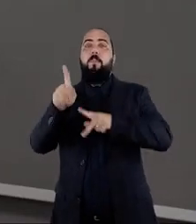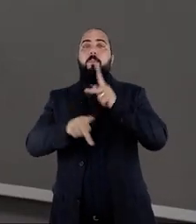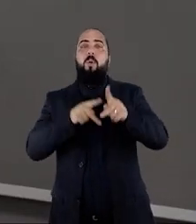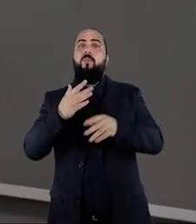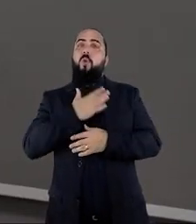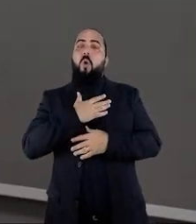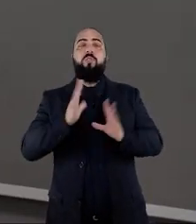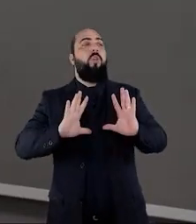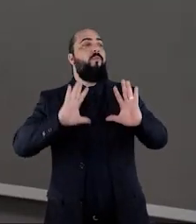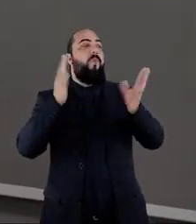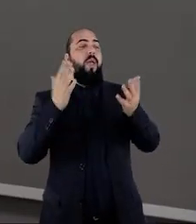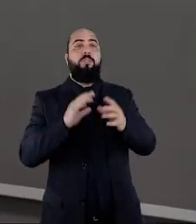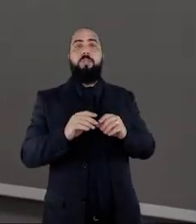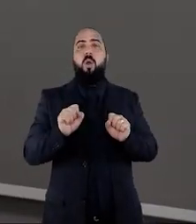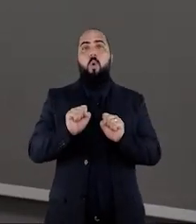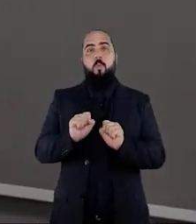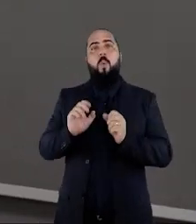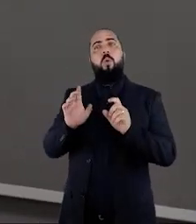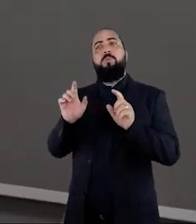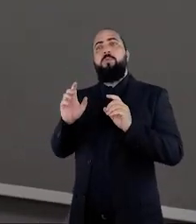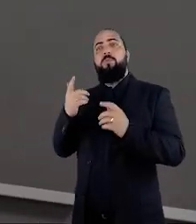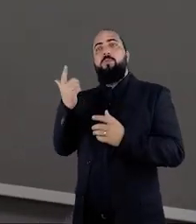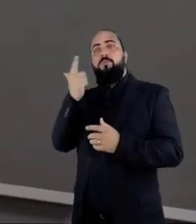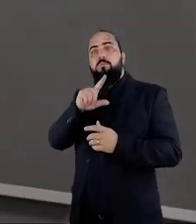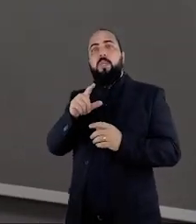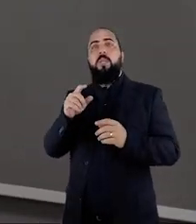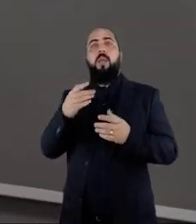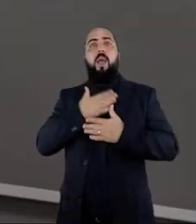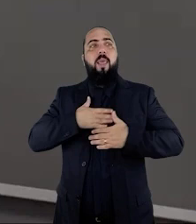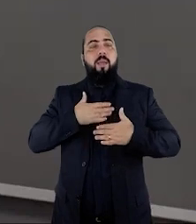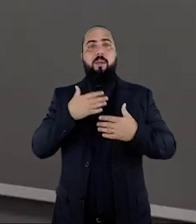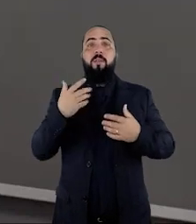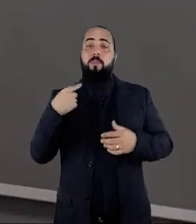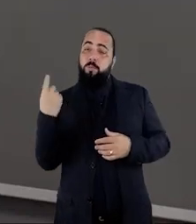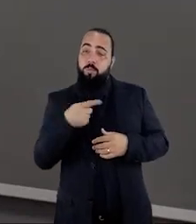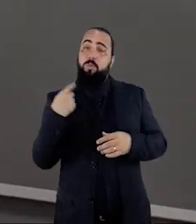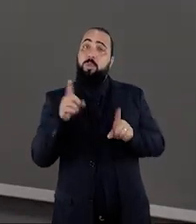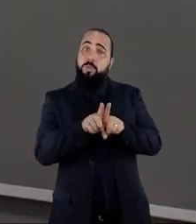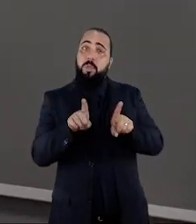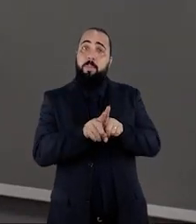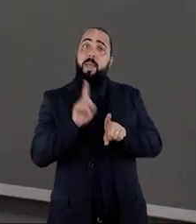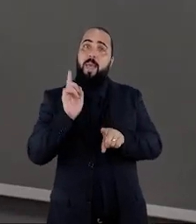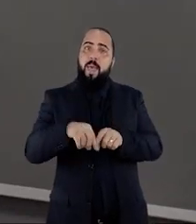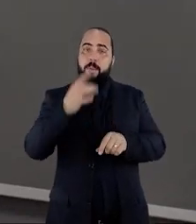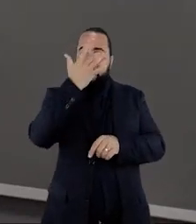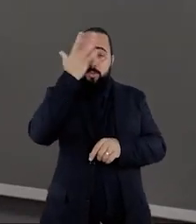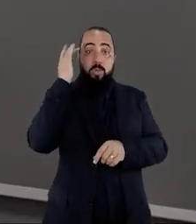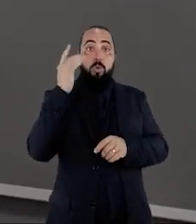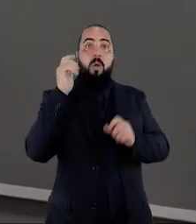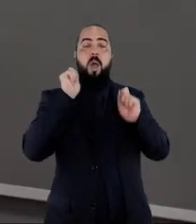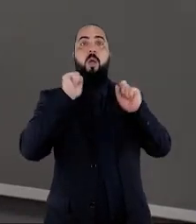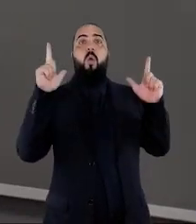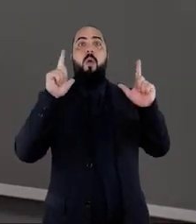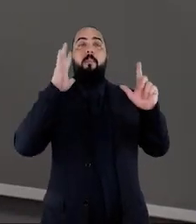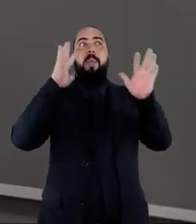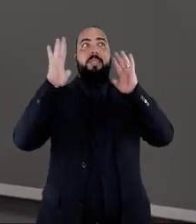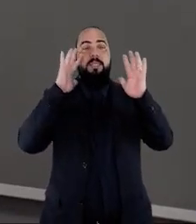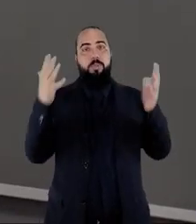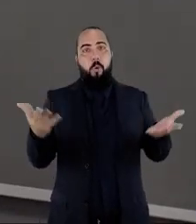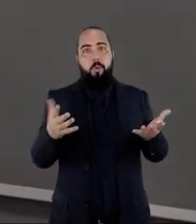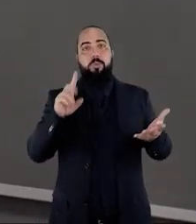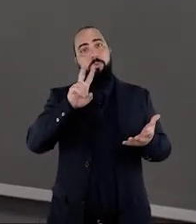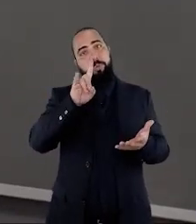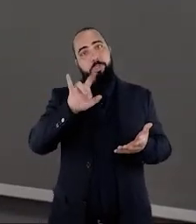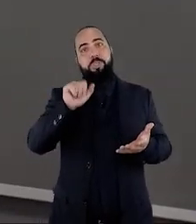se fôssemos um povo que gosta de festa, de celebração, de alegria, e somos. Mas somos também essa gente que